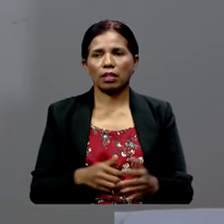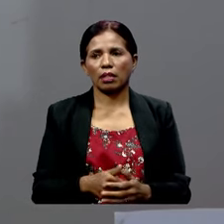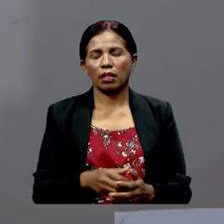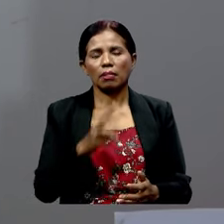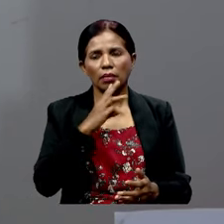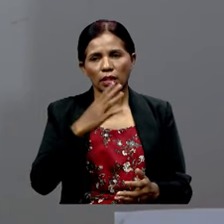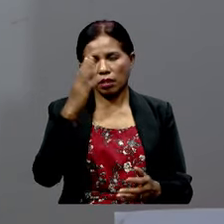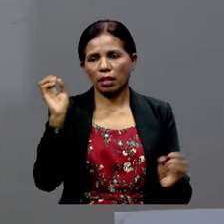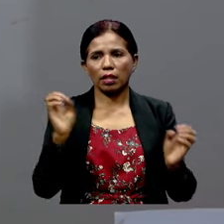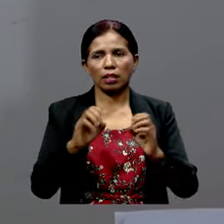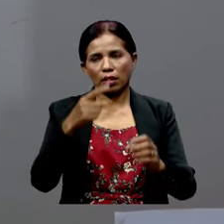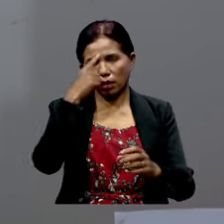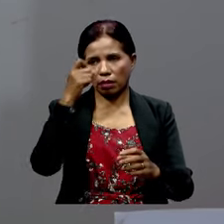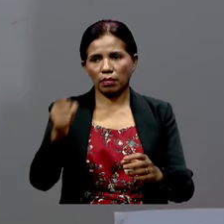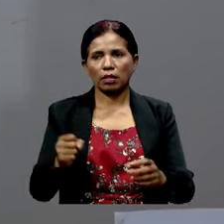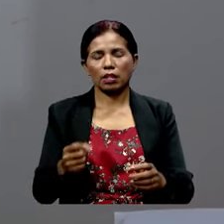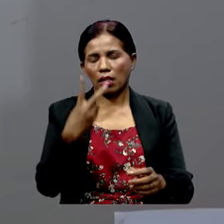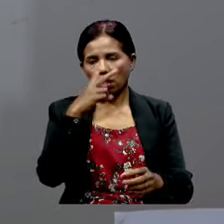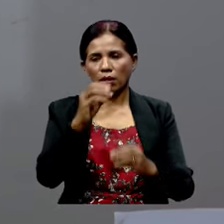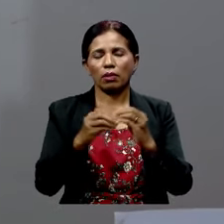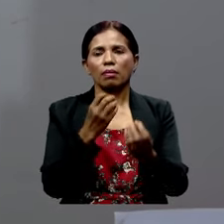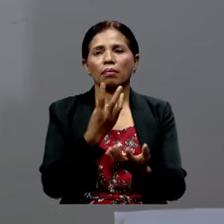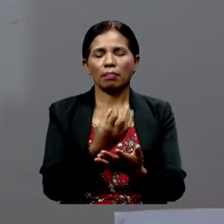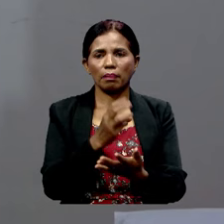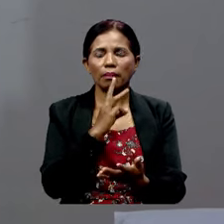está tamba lá já poupança lá já controle